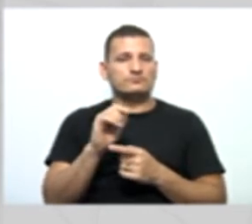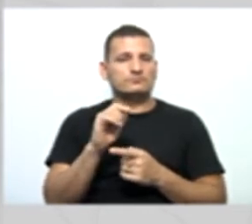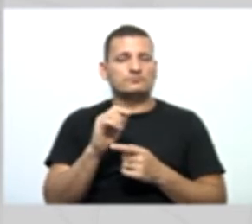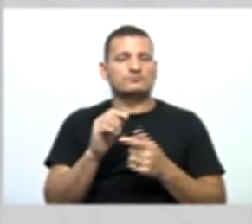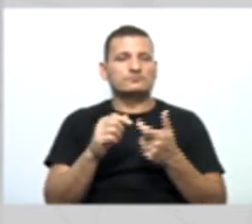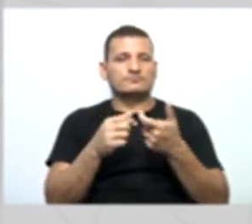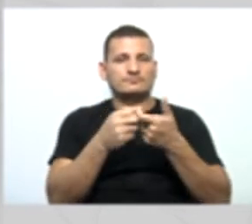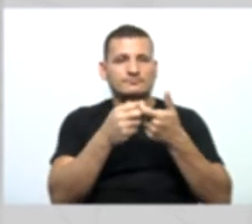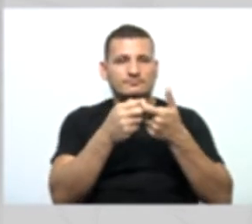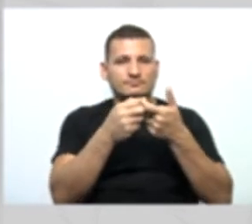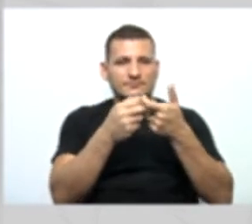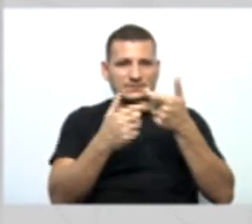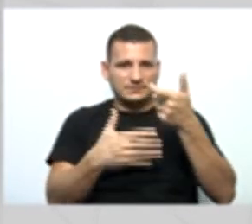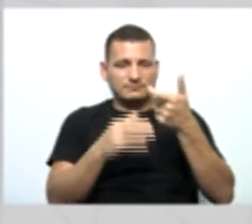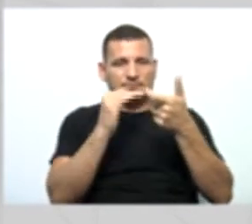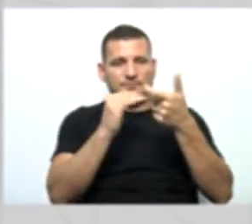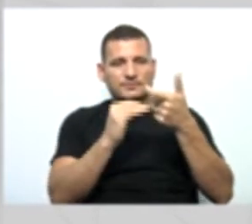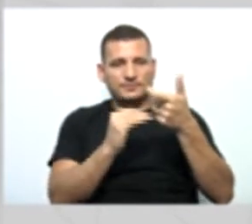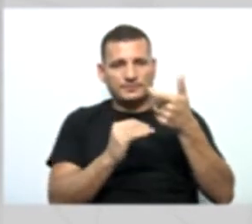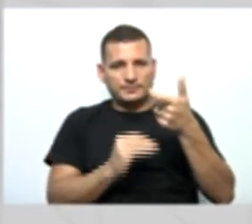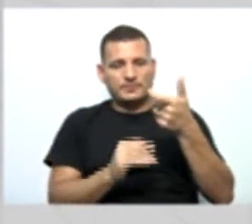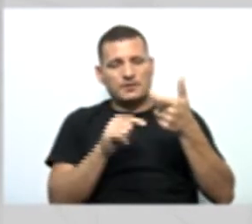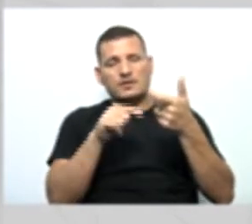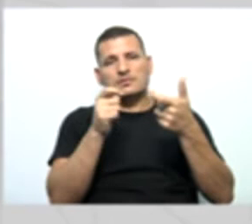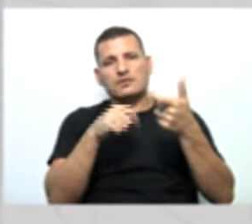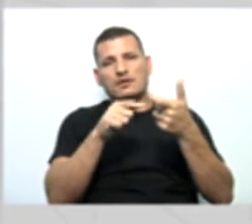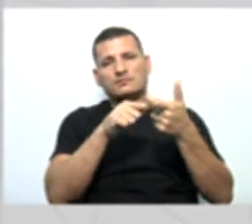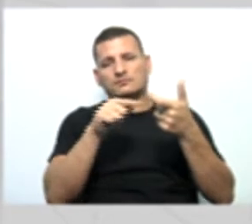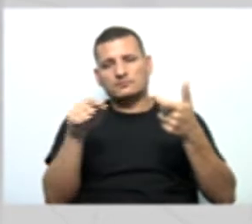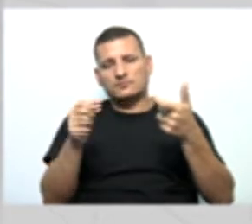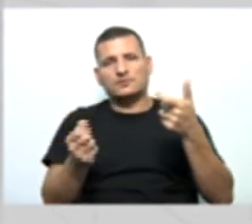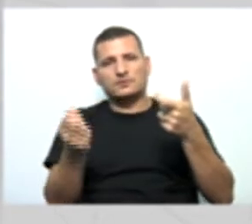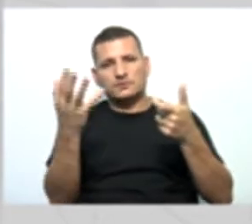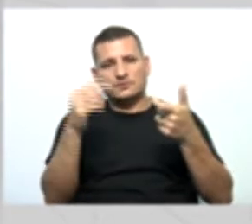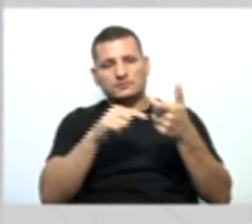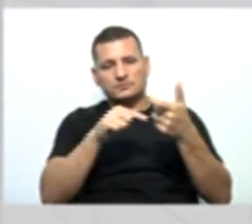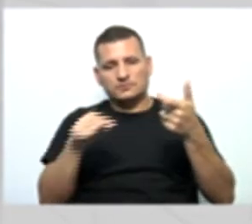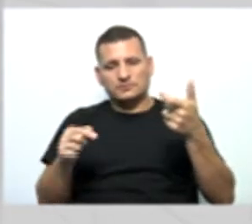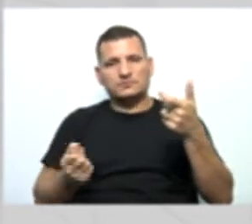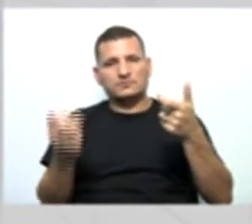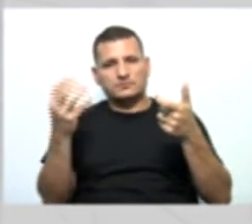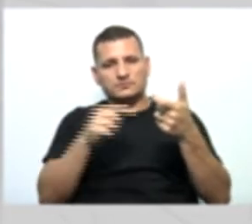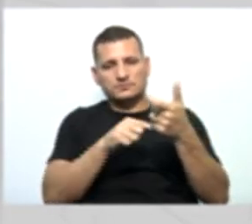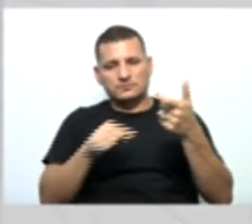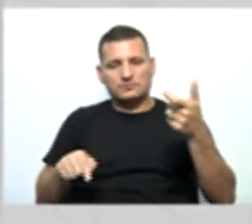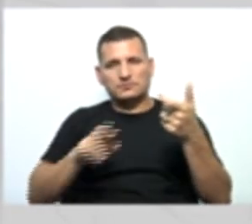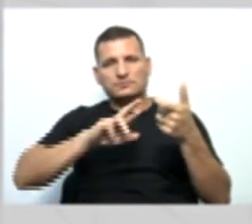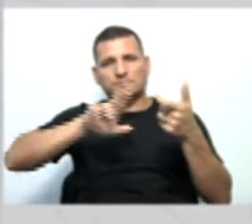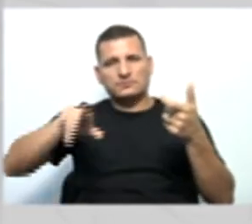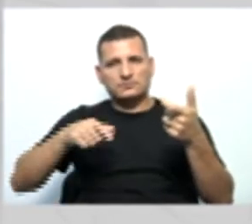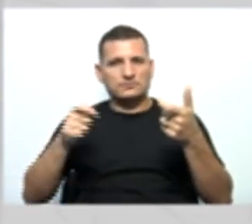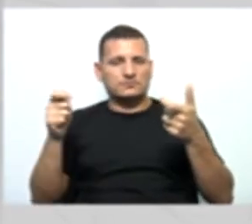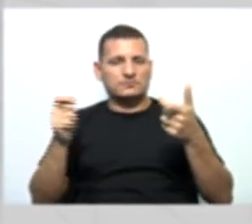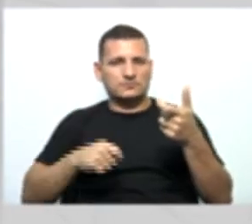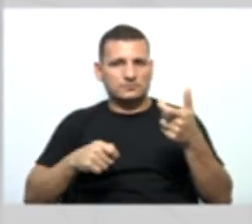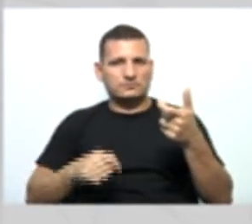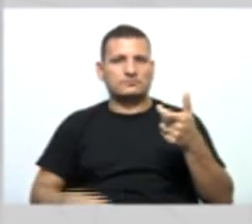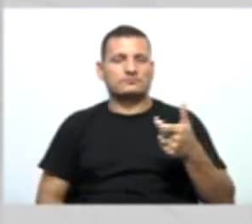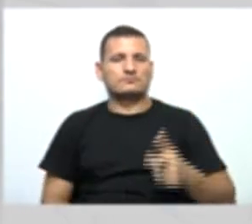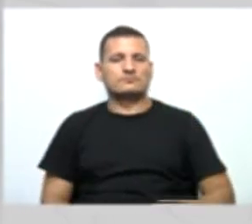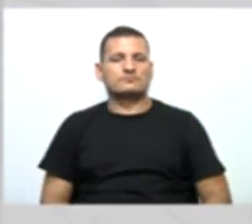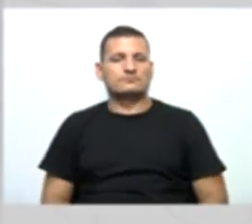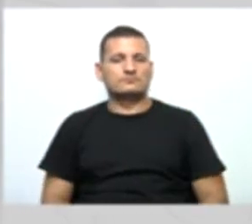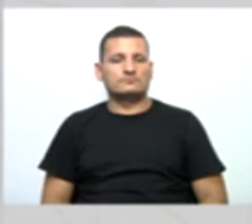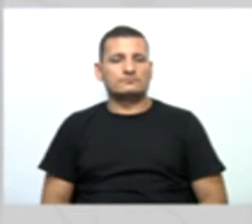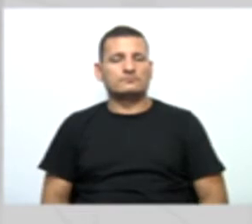genérica vai sim servir para diversos objetos individuais, que vão formar um conjunto de objetos únicos, ok?